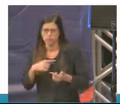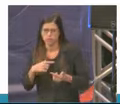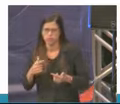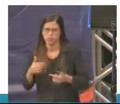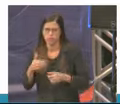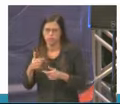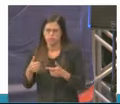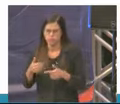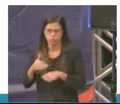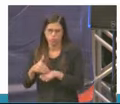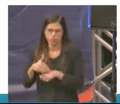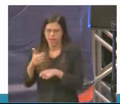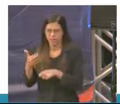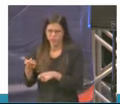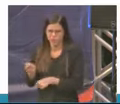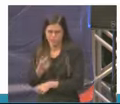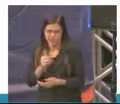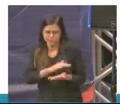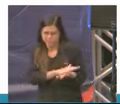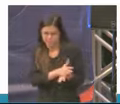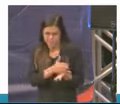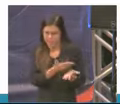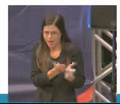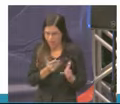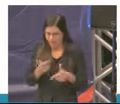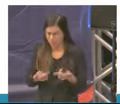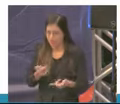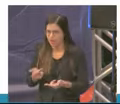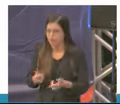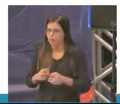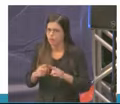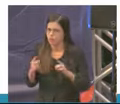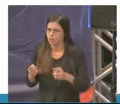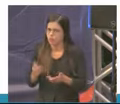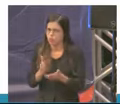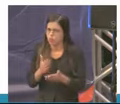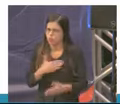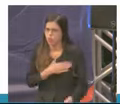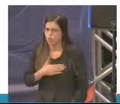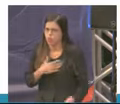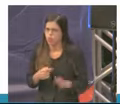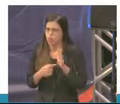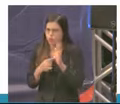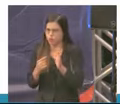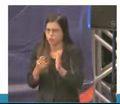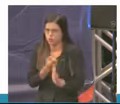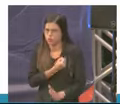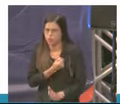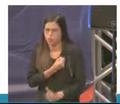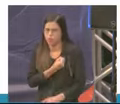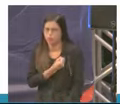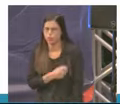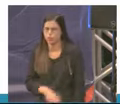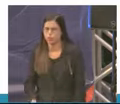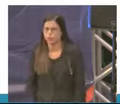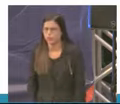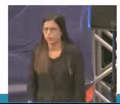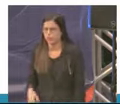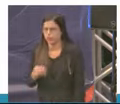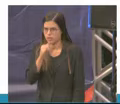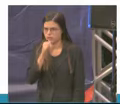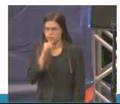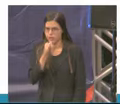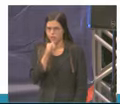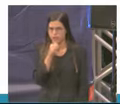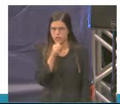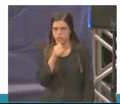aqui nos painéis anteriores e nesse aqui também, mas eu gosto de tangibilizar isso com um exemplo numérico, porém hipotético. Tem uma situação